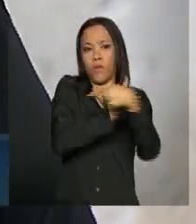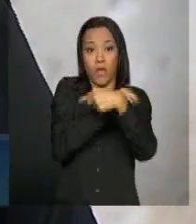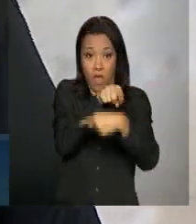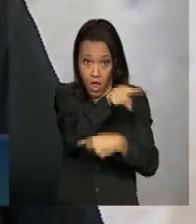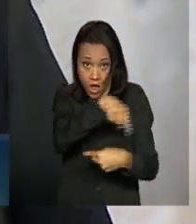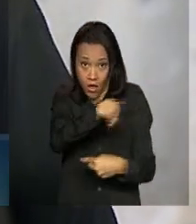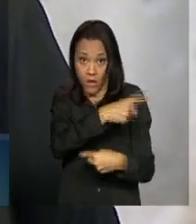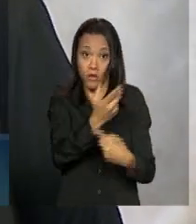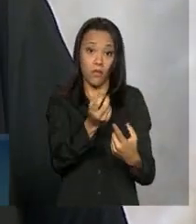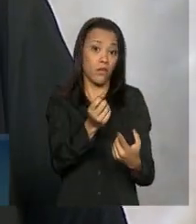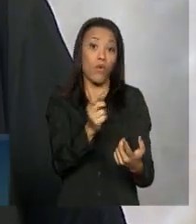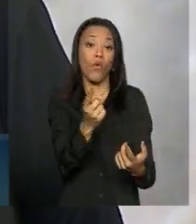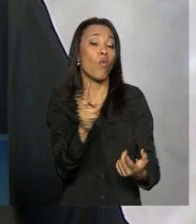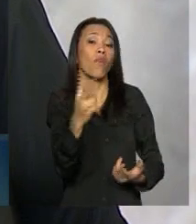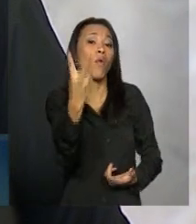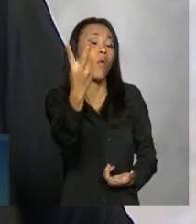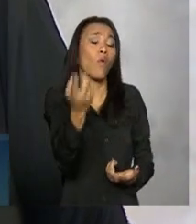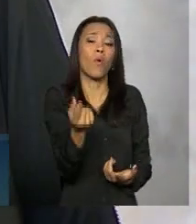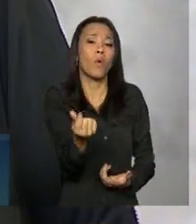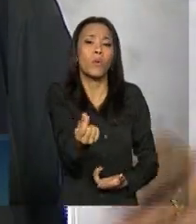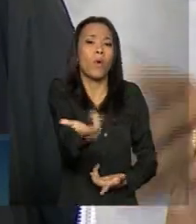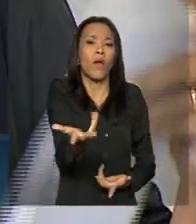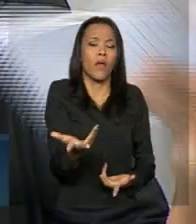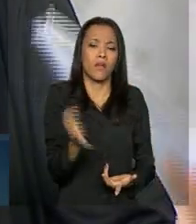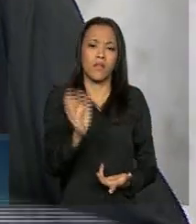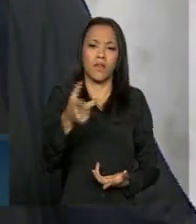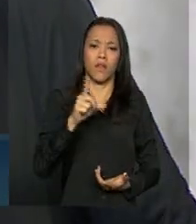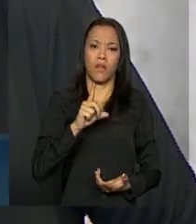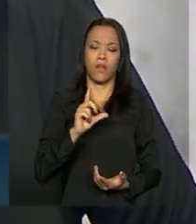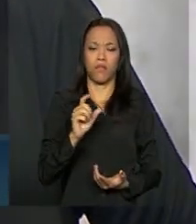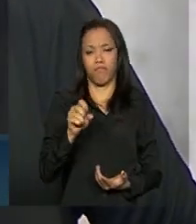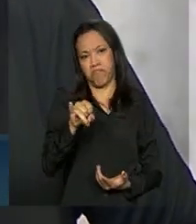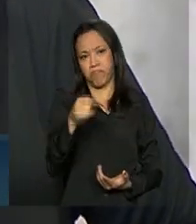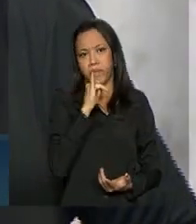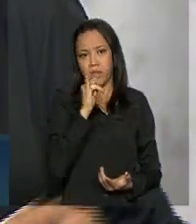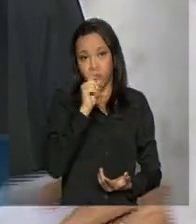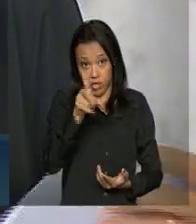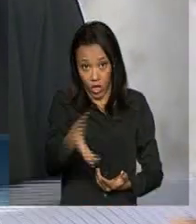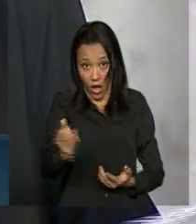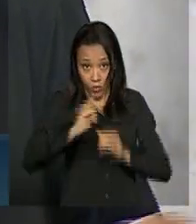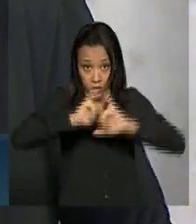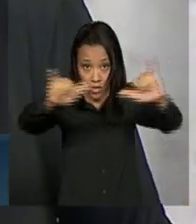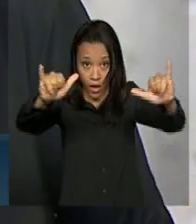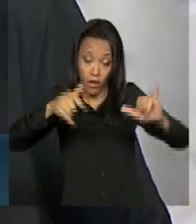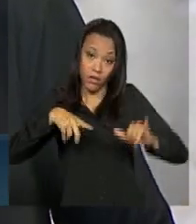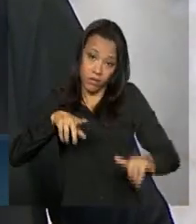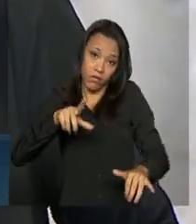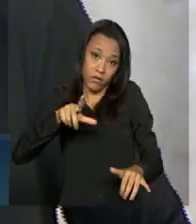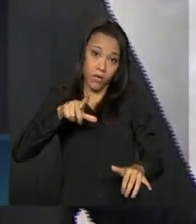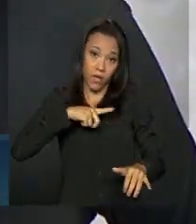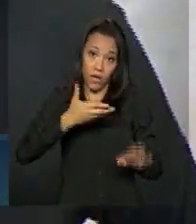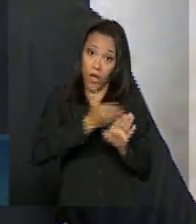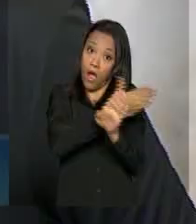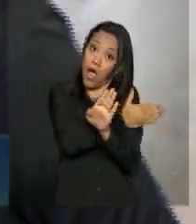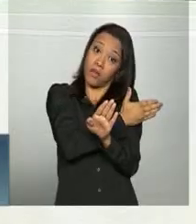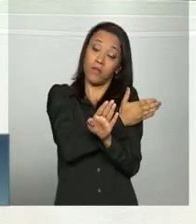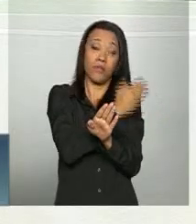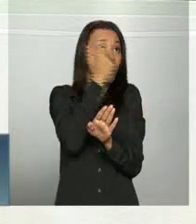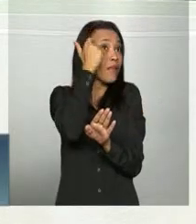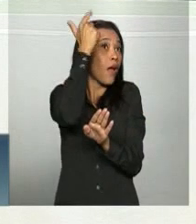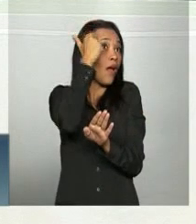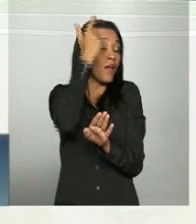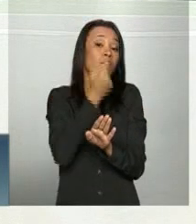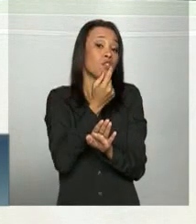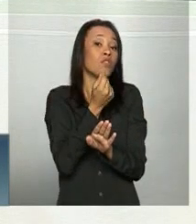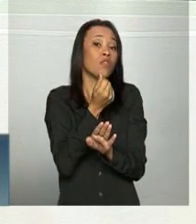um valor dessa operação, ministro, já que se você chega a anunciar, você já tem um desenho prévio disso? Obrigada. Vê